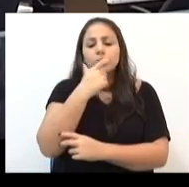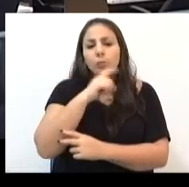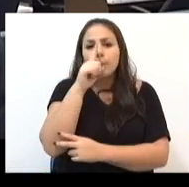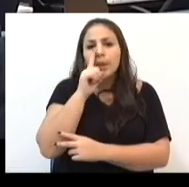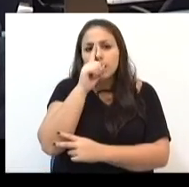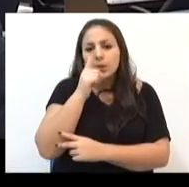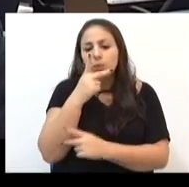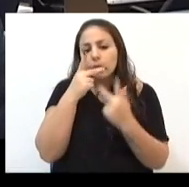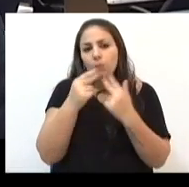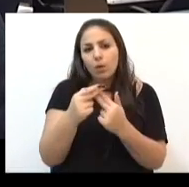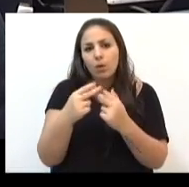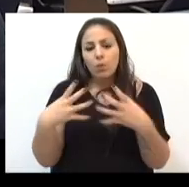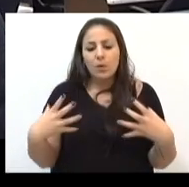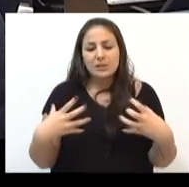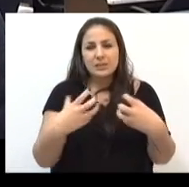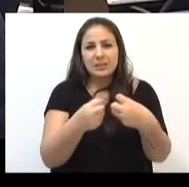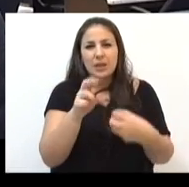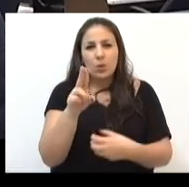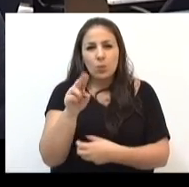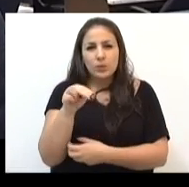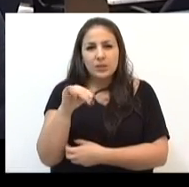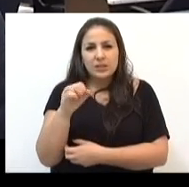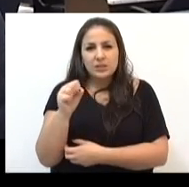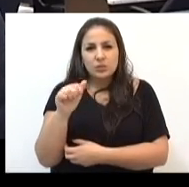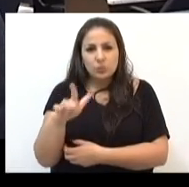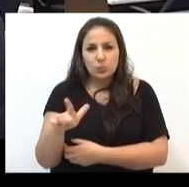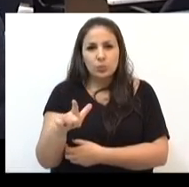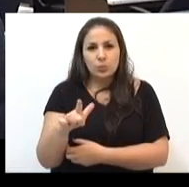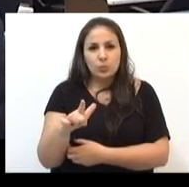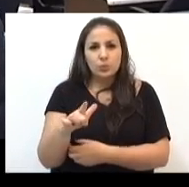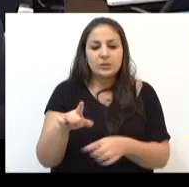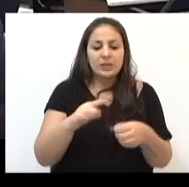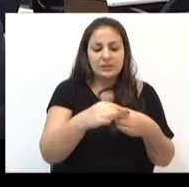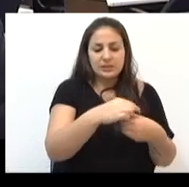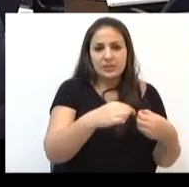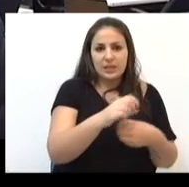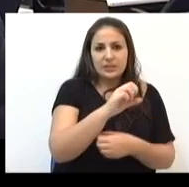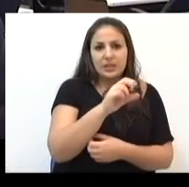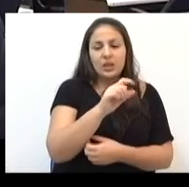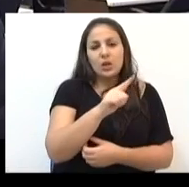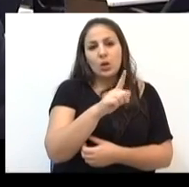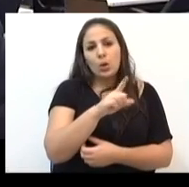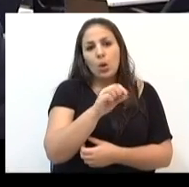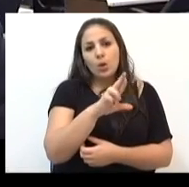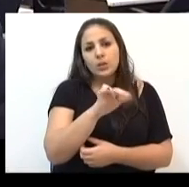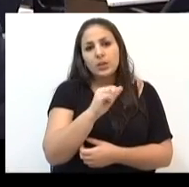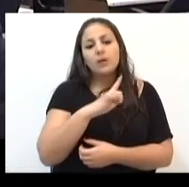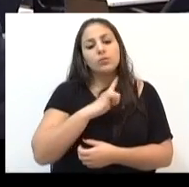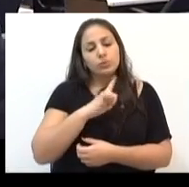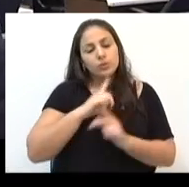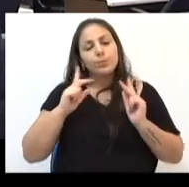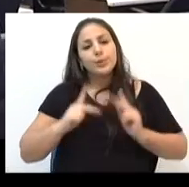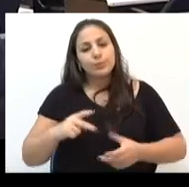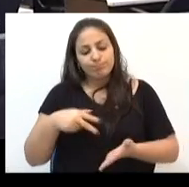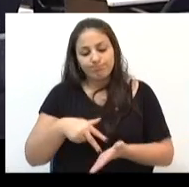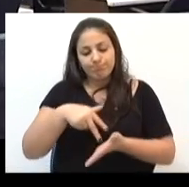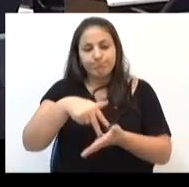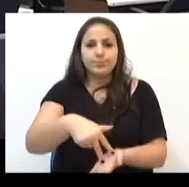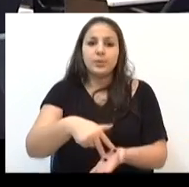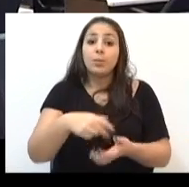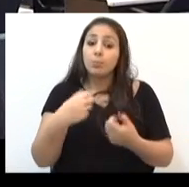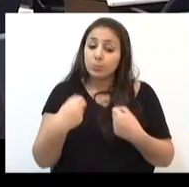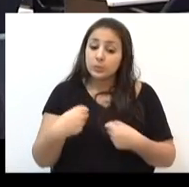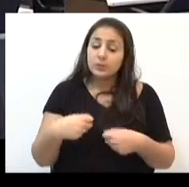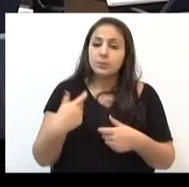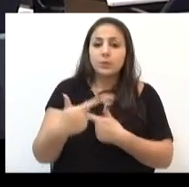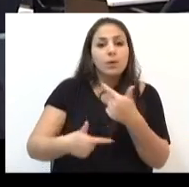Inclusive naquele acidente da Unesul em Glorinha haviam passageiros em pé. Então nós temos que trabalhar essas questões, pensar numa transição disso.